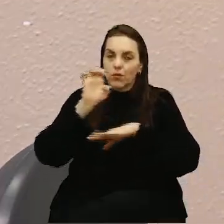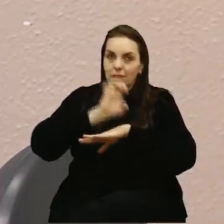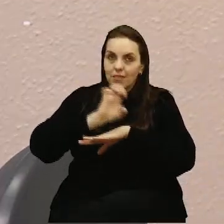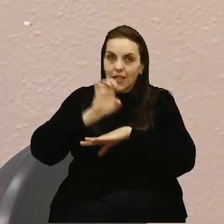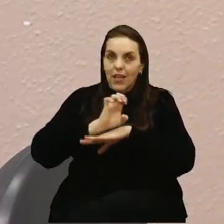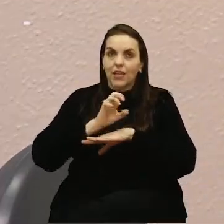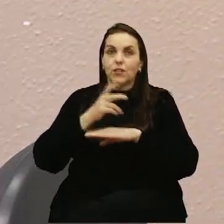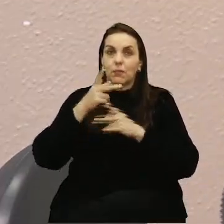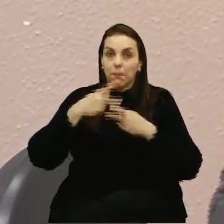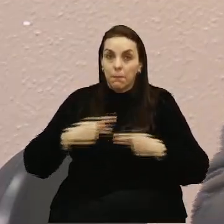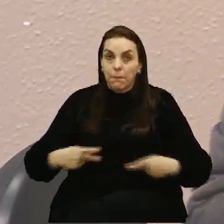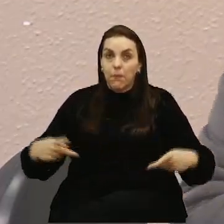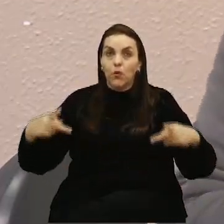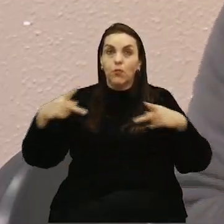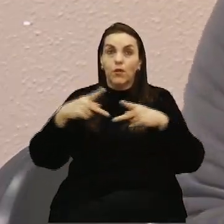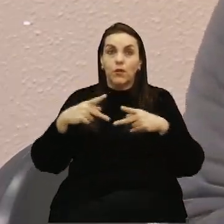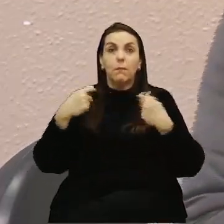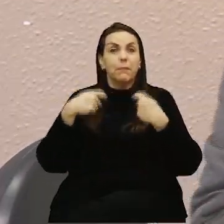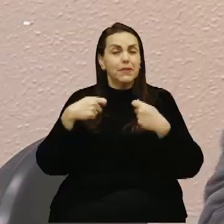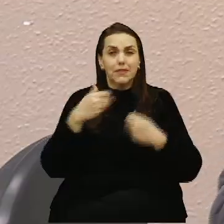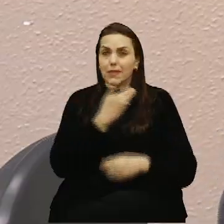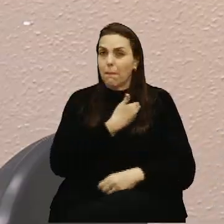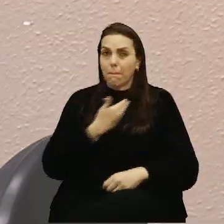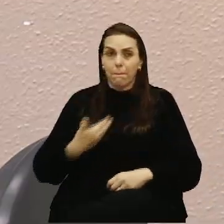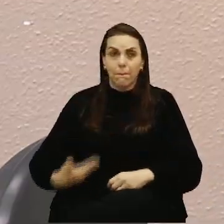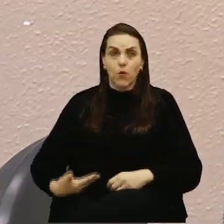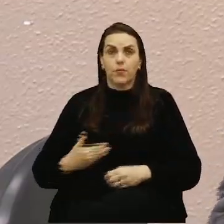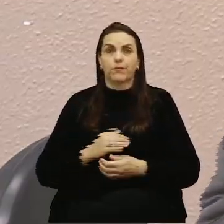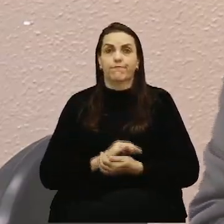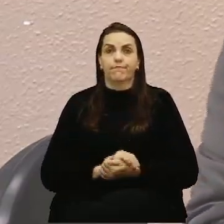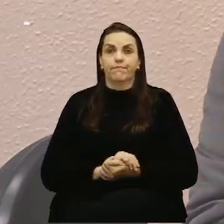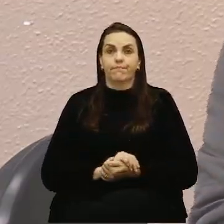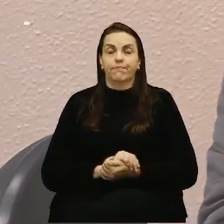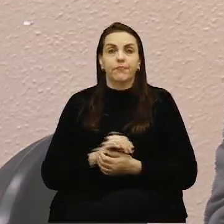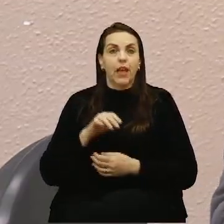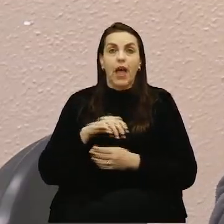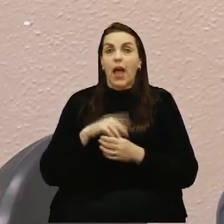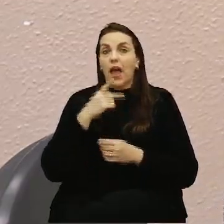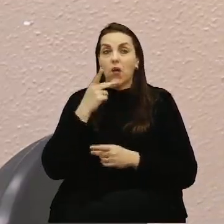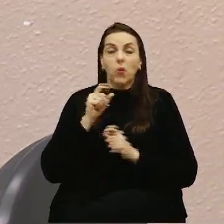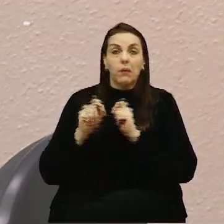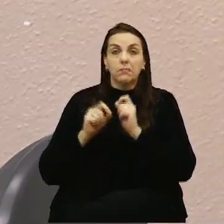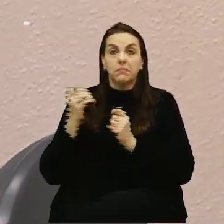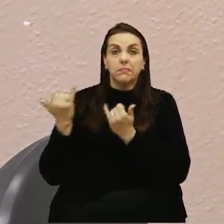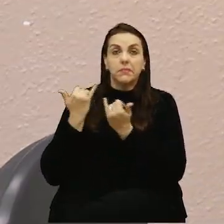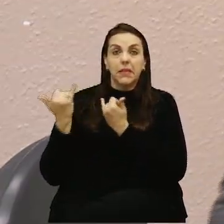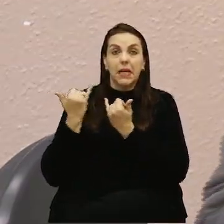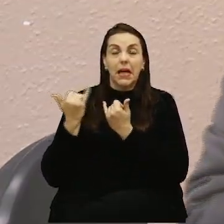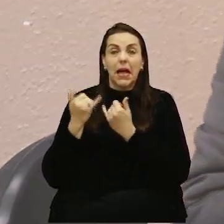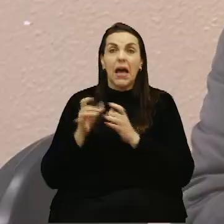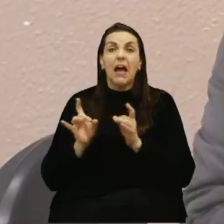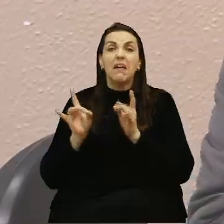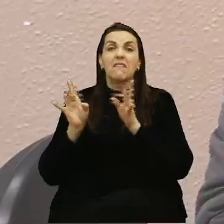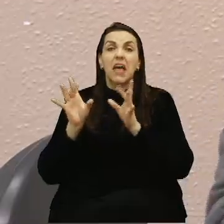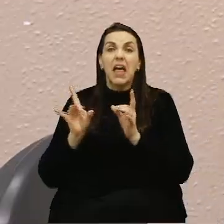para a população, tem que ser público. E aí a gente ouve muitas vezes, privatiza que